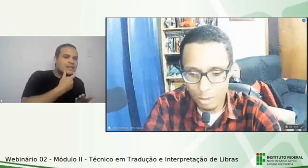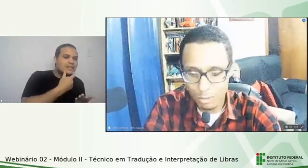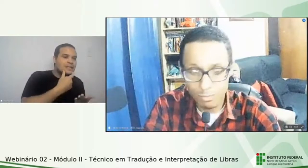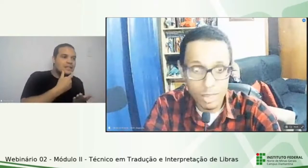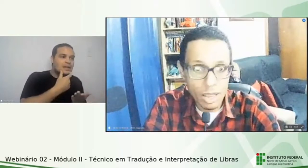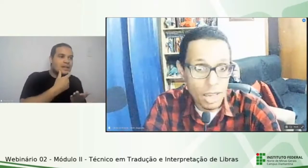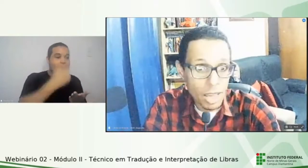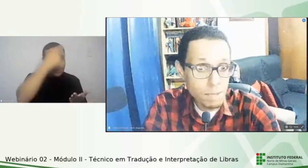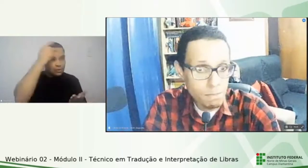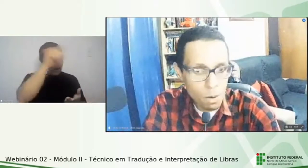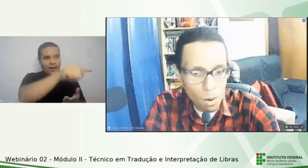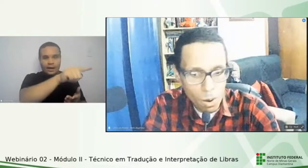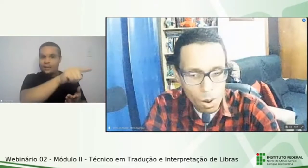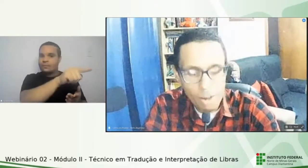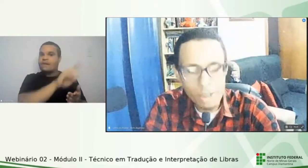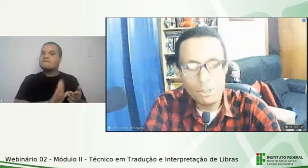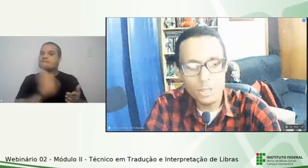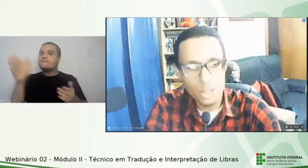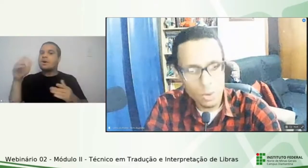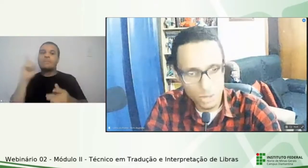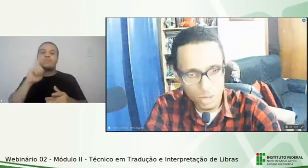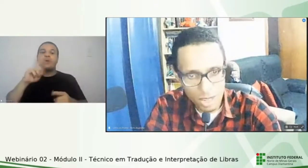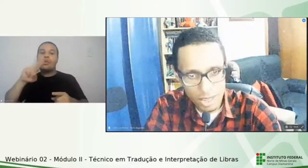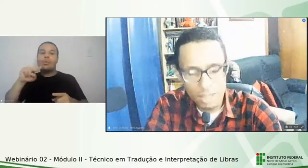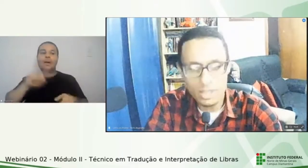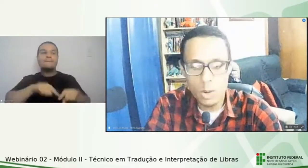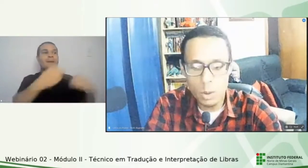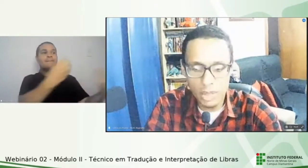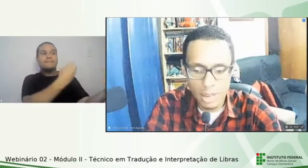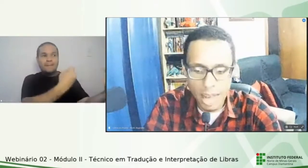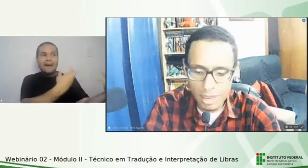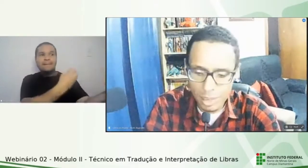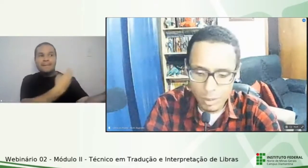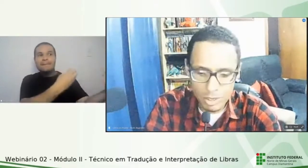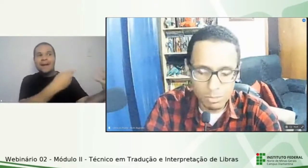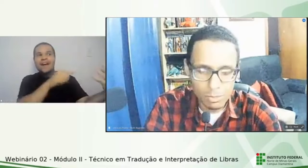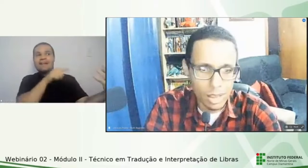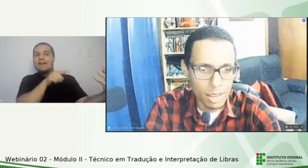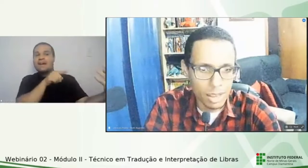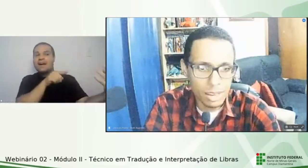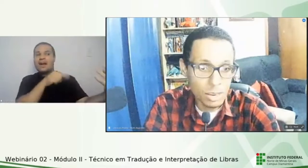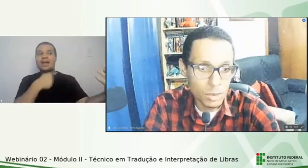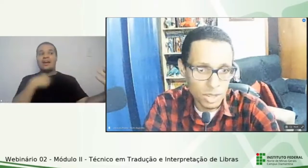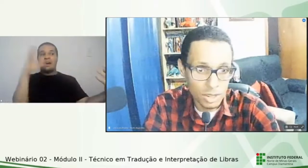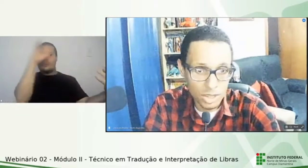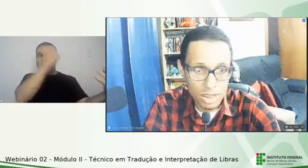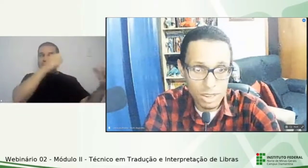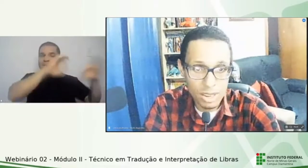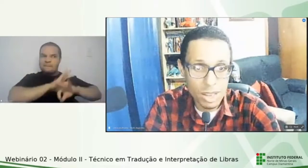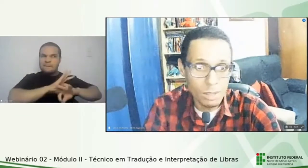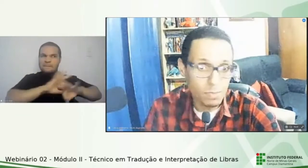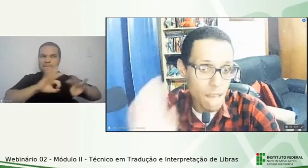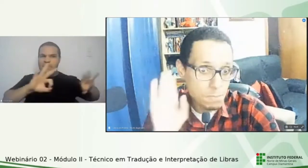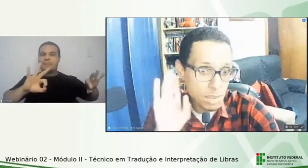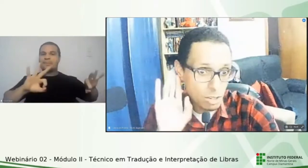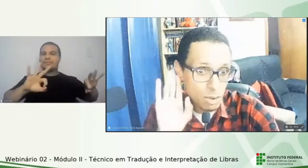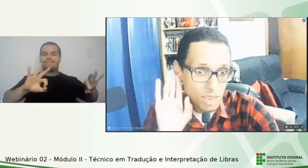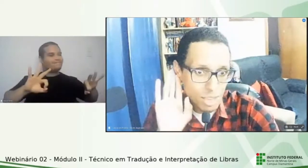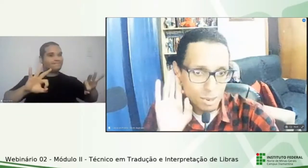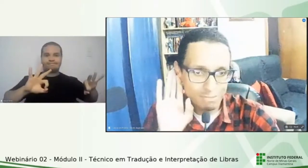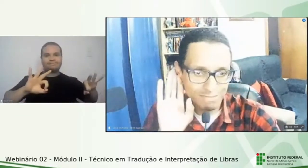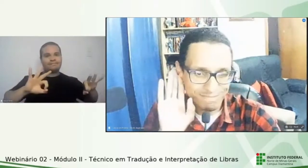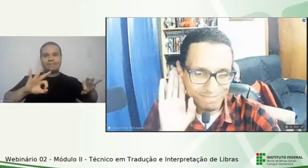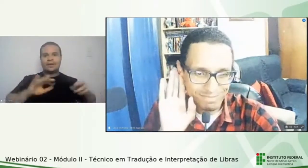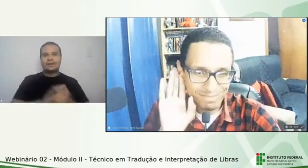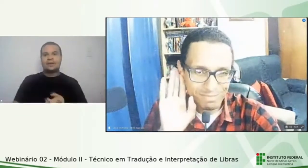Unidos. Embora você consiga se comunicar em língua estrangeira apenas